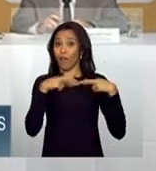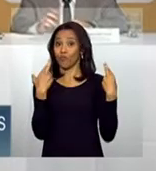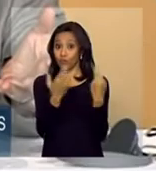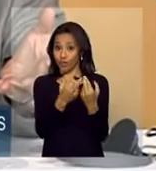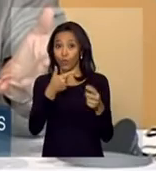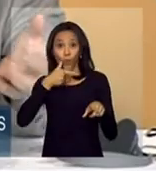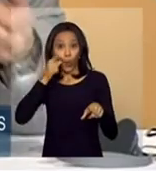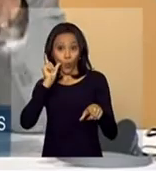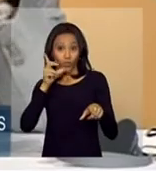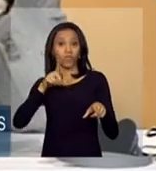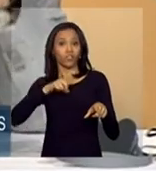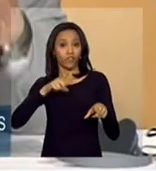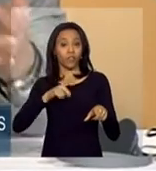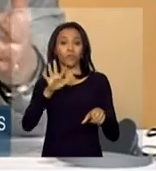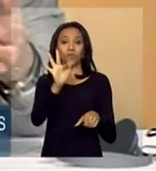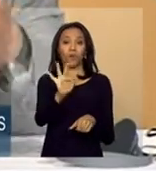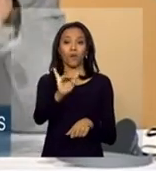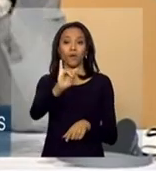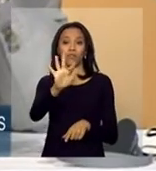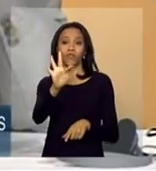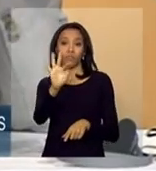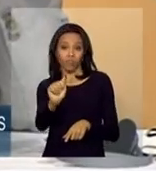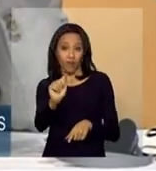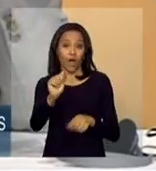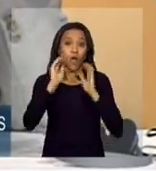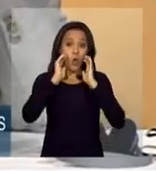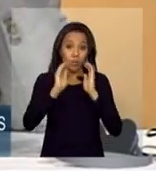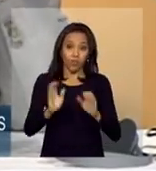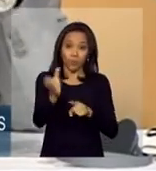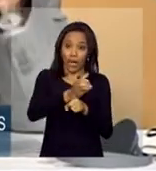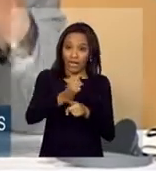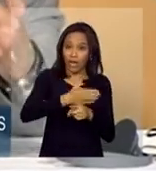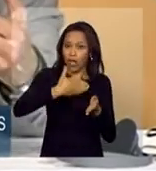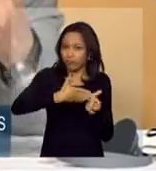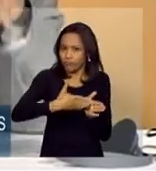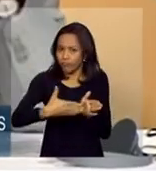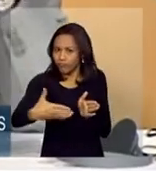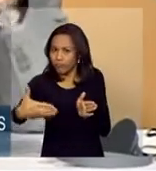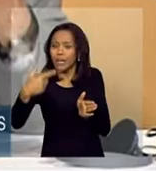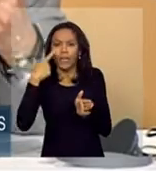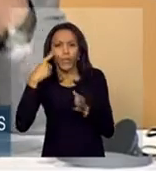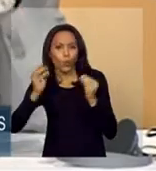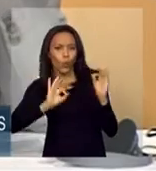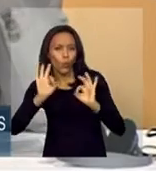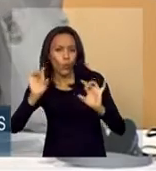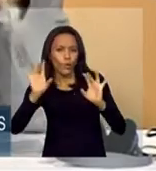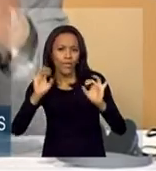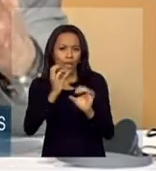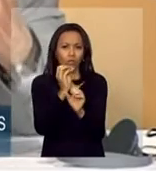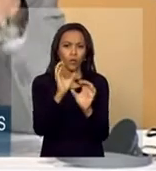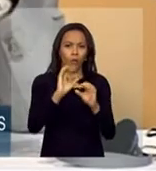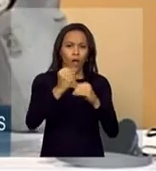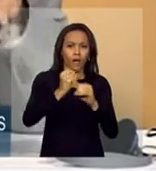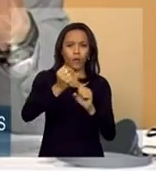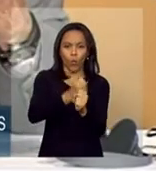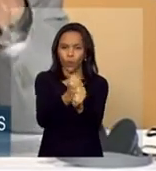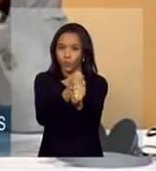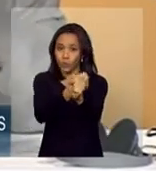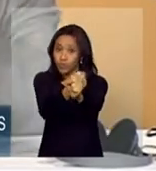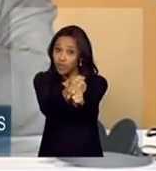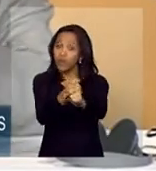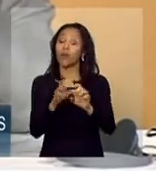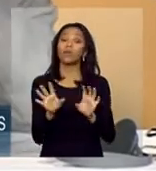fizemos ontem junto com a FIFA. É prazos, é na engenharia, um pouco mais de atenção às salas e aos caminhos dos